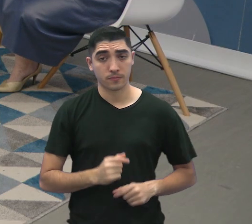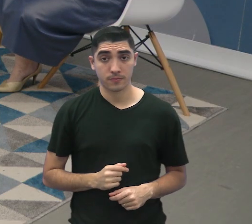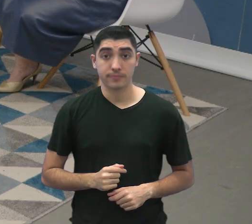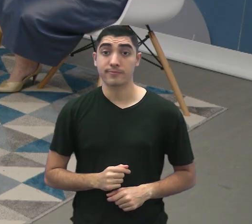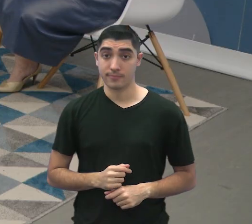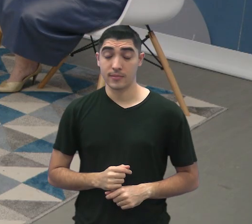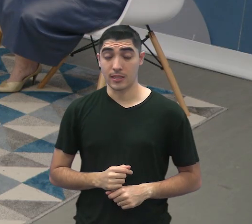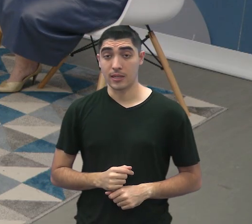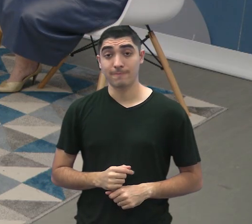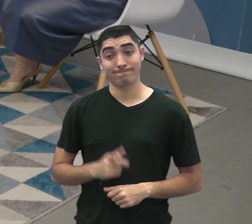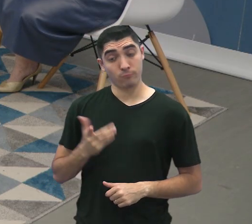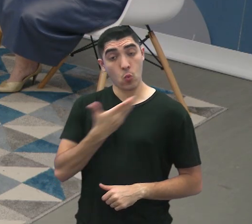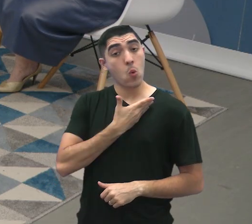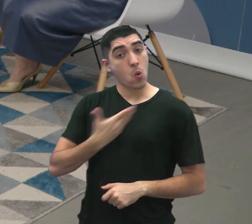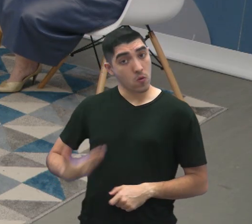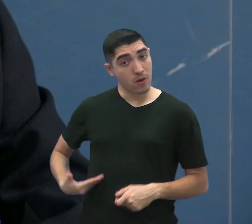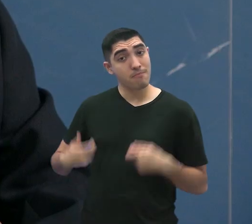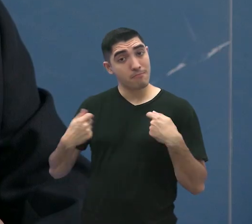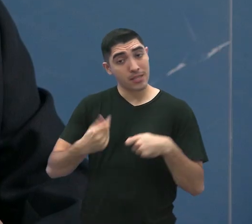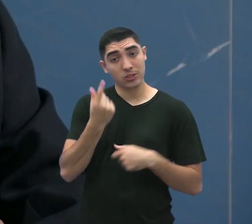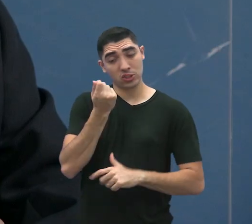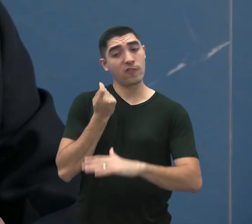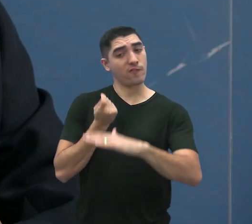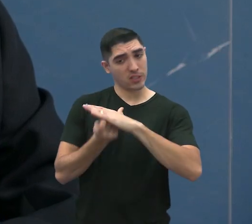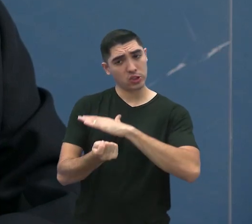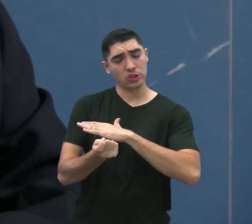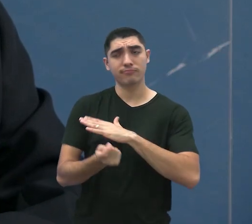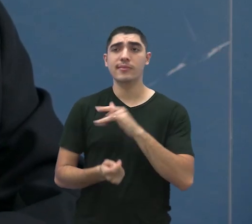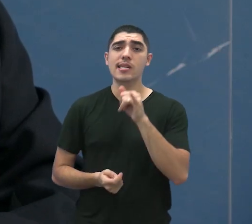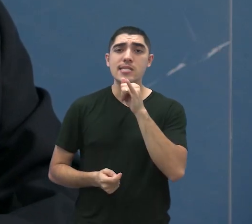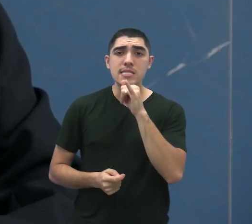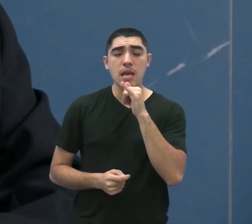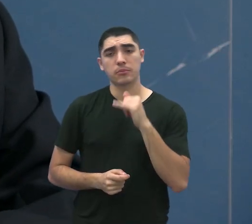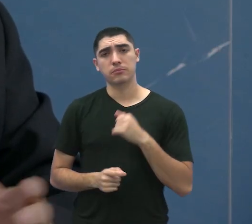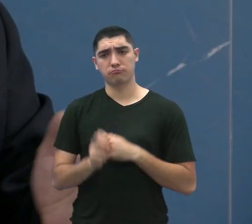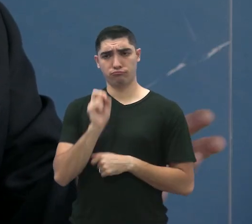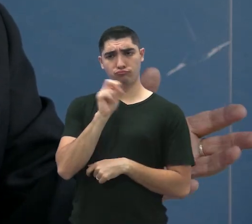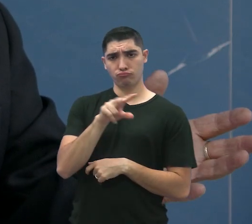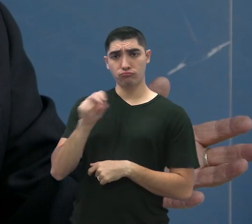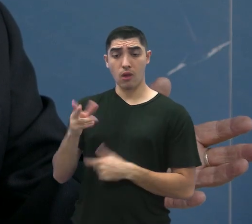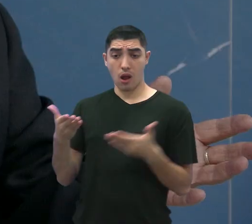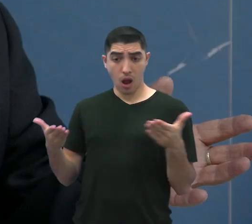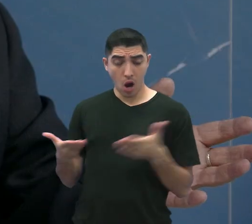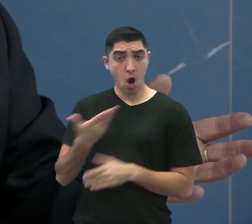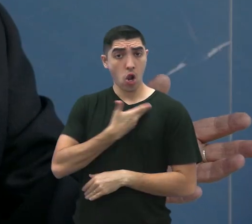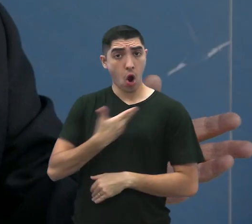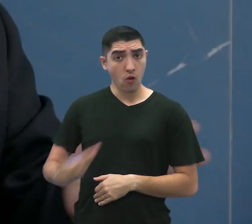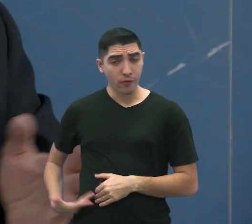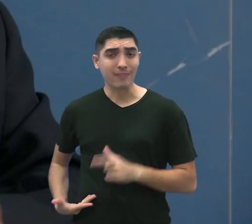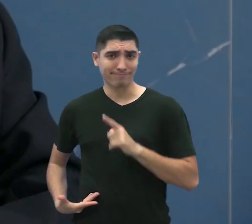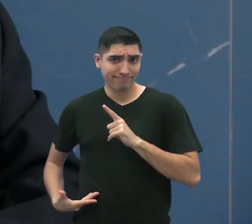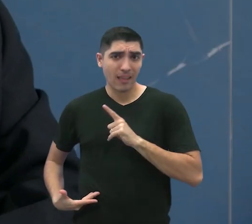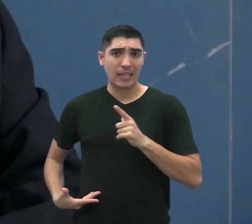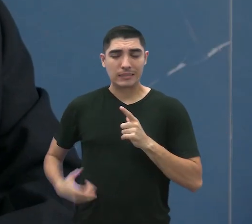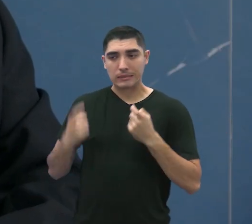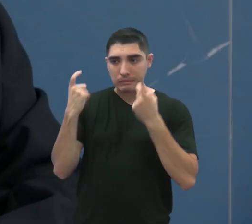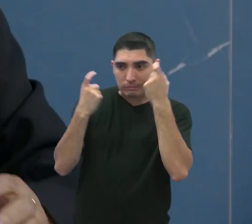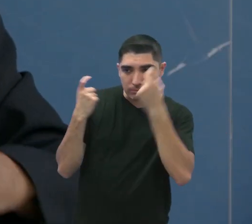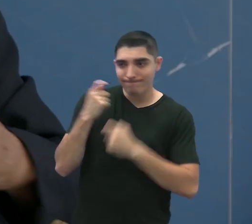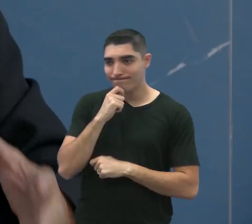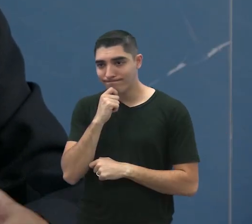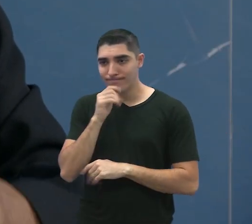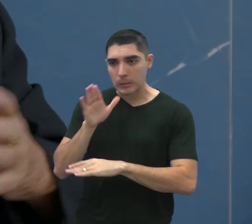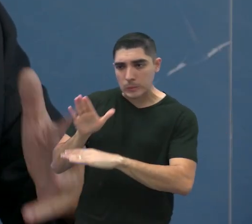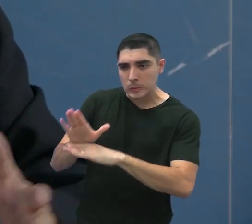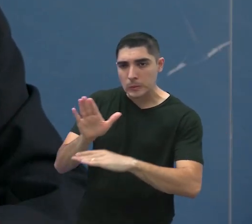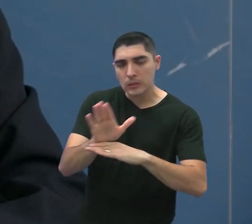tem que investir, né? A gente até já vê, né, na realidade, o governo se preocupando com isso, né? O governo